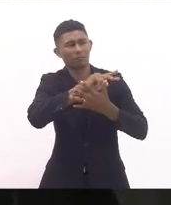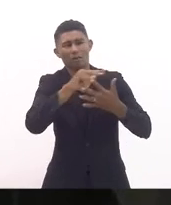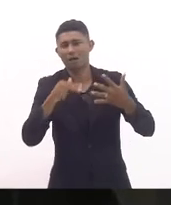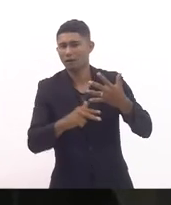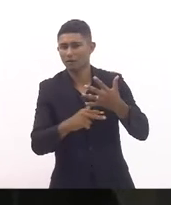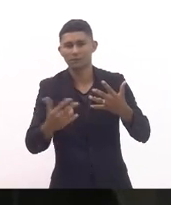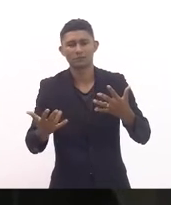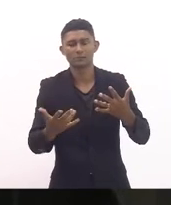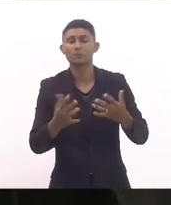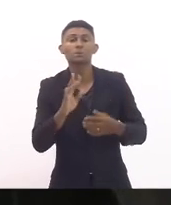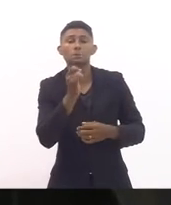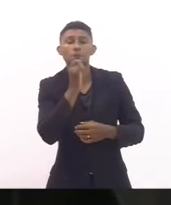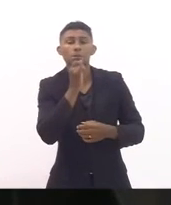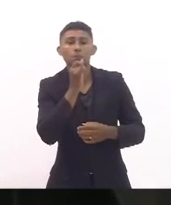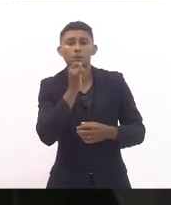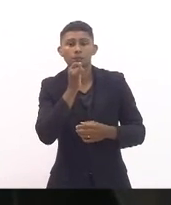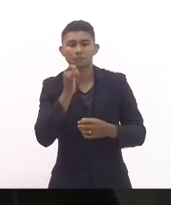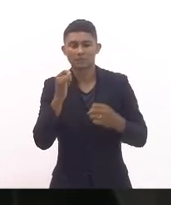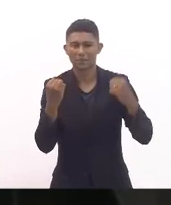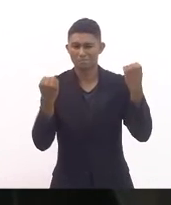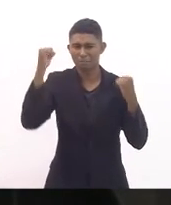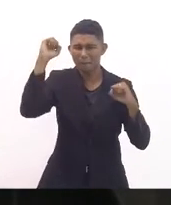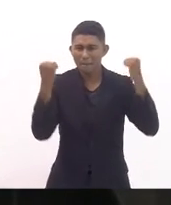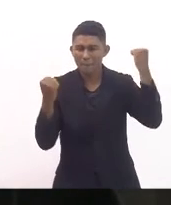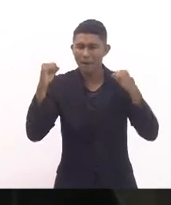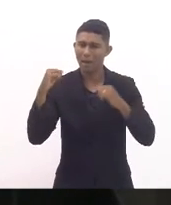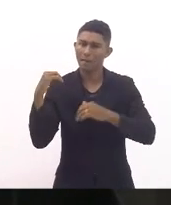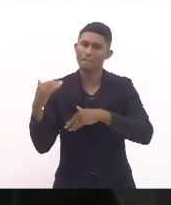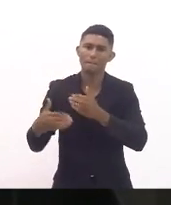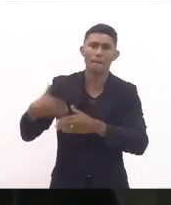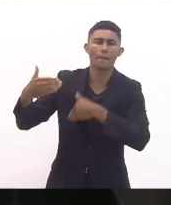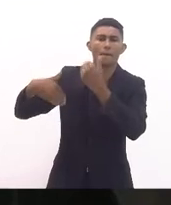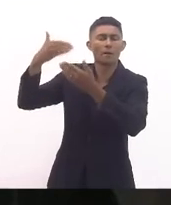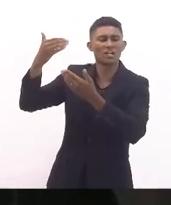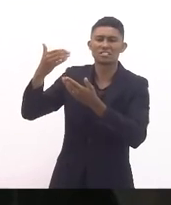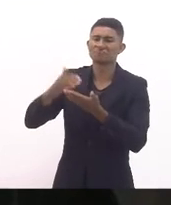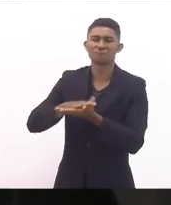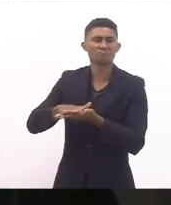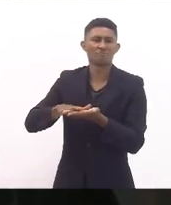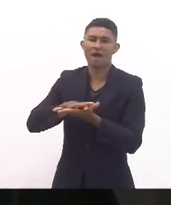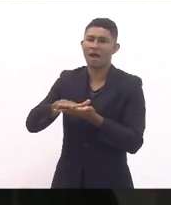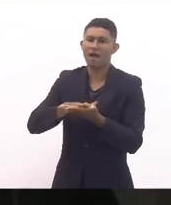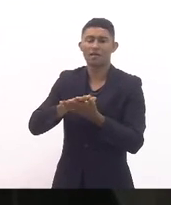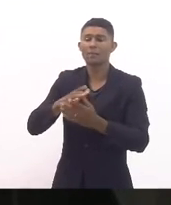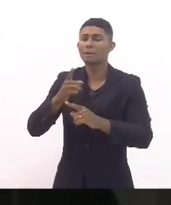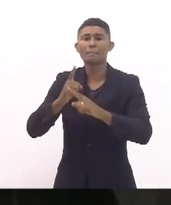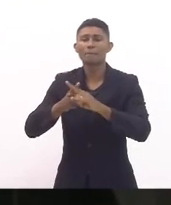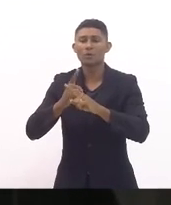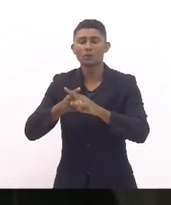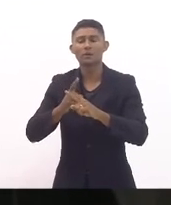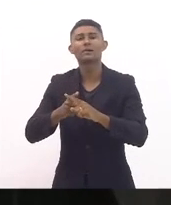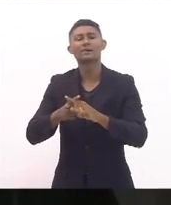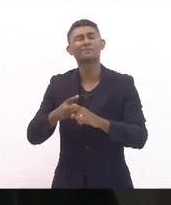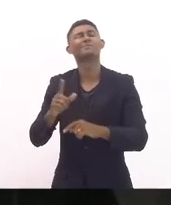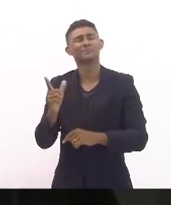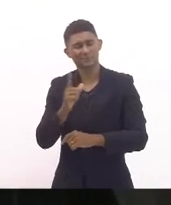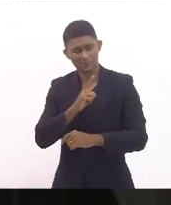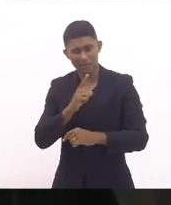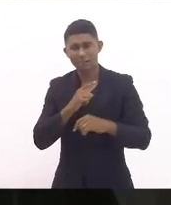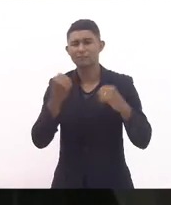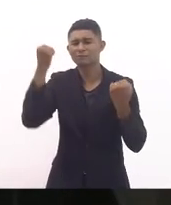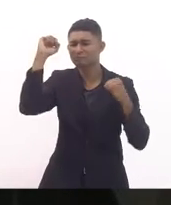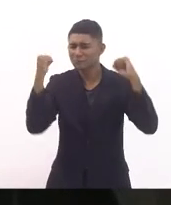campo do desenvolvimento industrial do Brasil tendo em vista o fechamento o a redução expressiva das